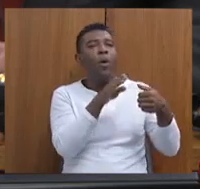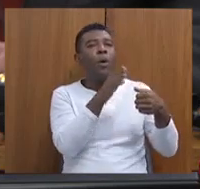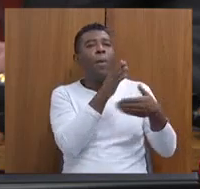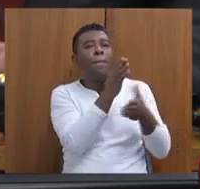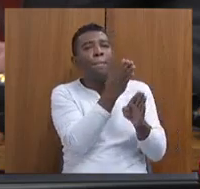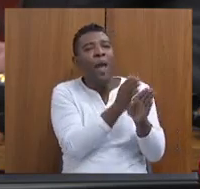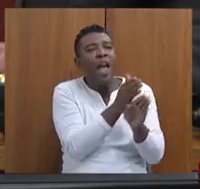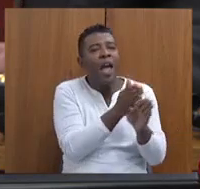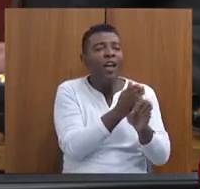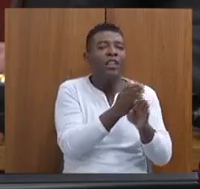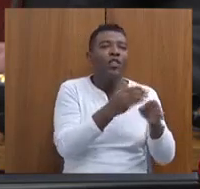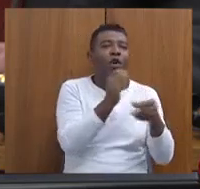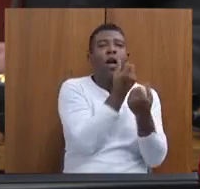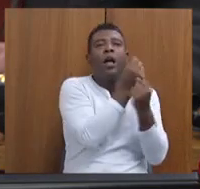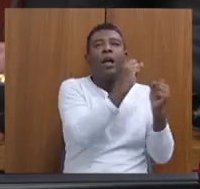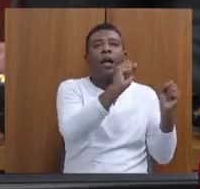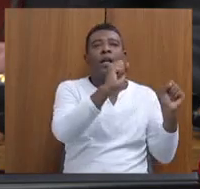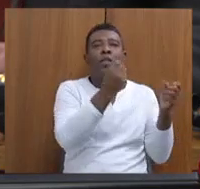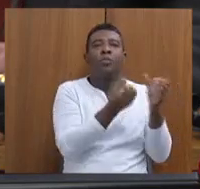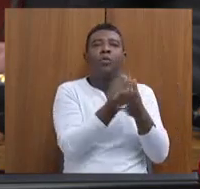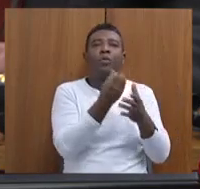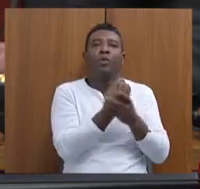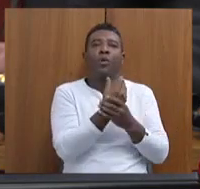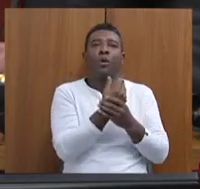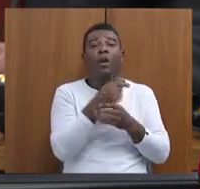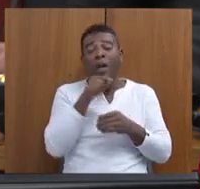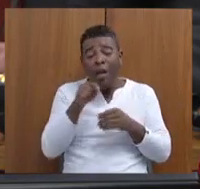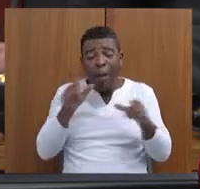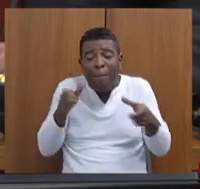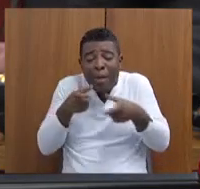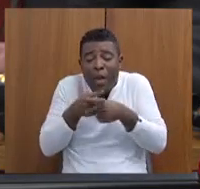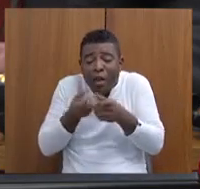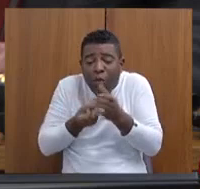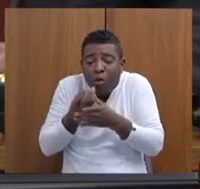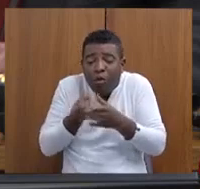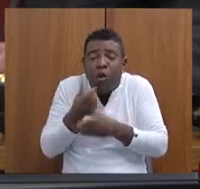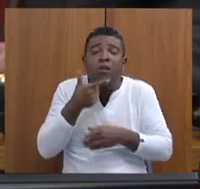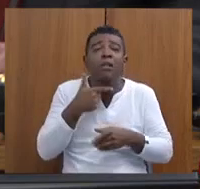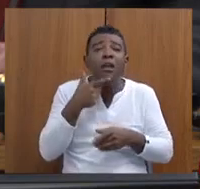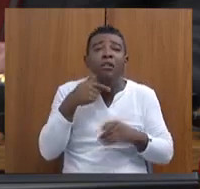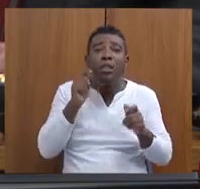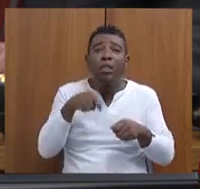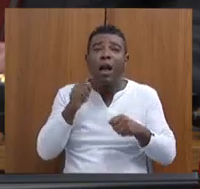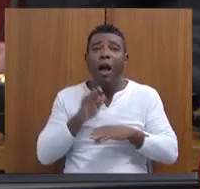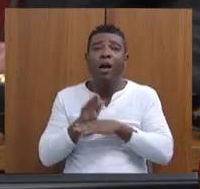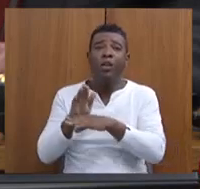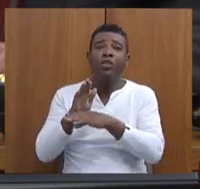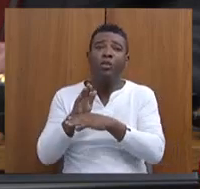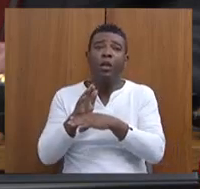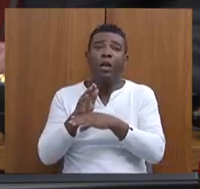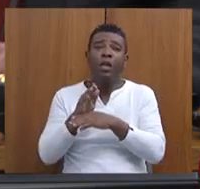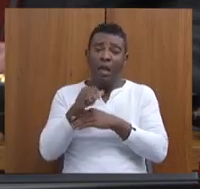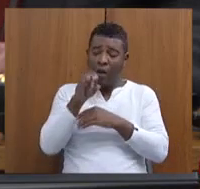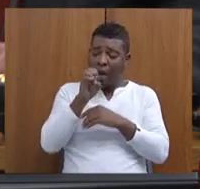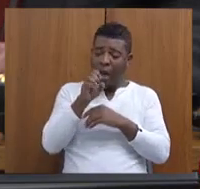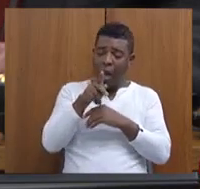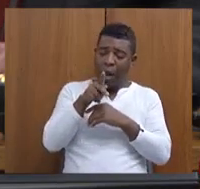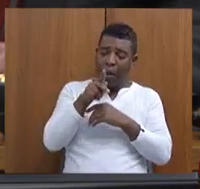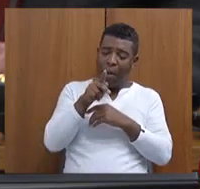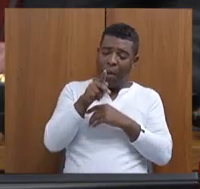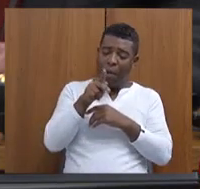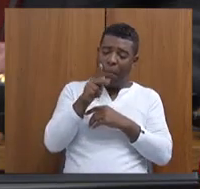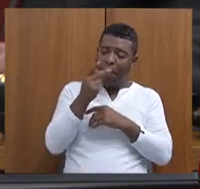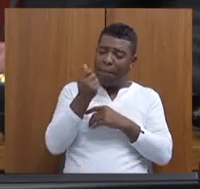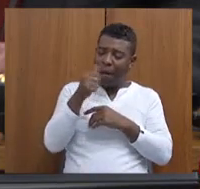o nosso pequeno produtor de cachaça nosso pequeno produtor de queijo a partir do momento que aí para mim que pode dar um suporte